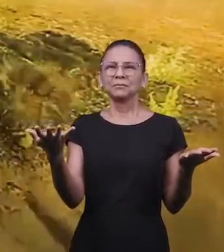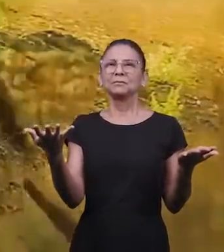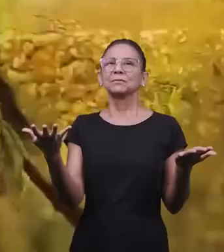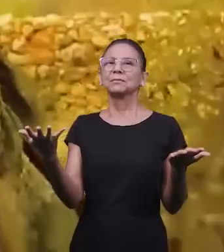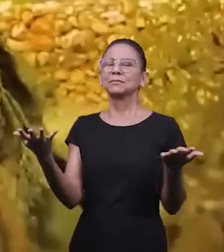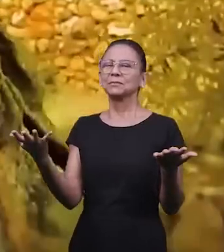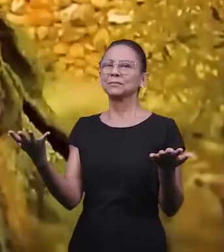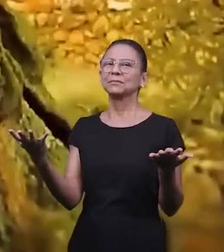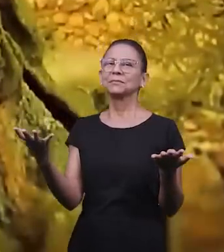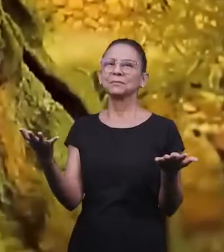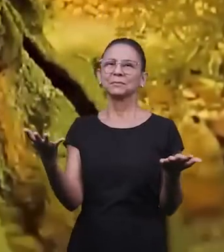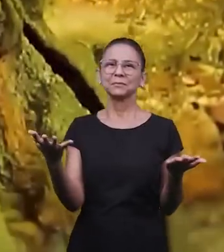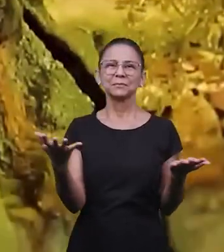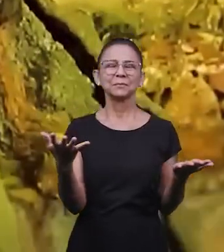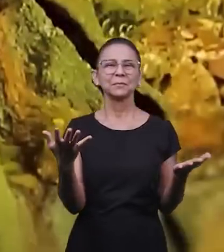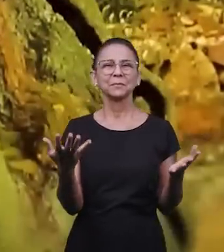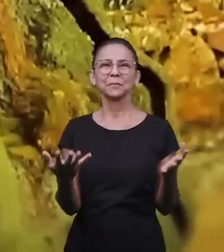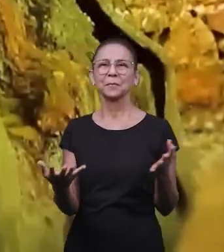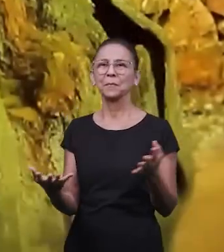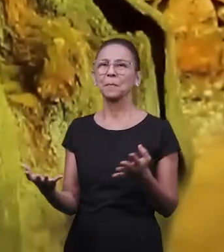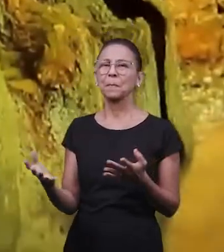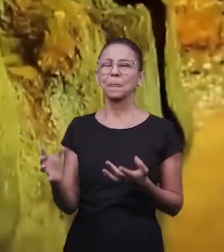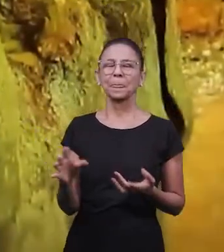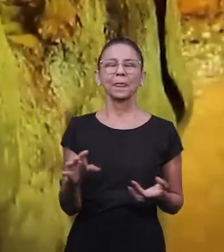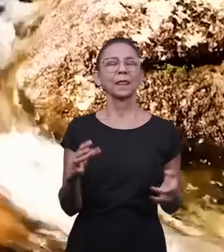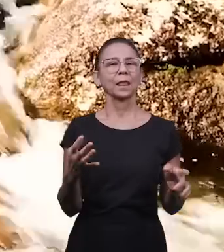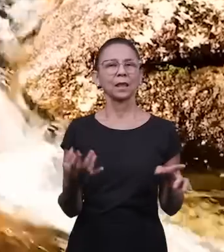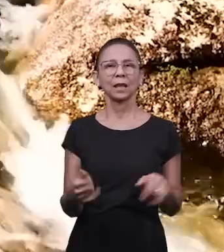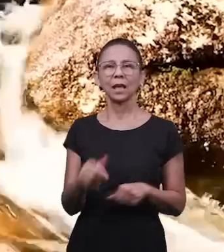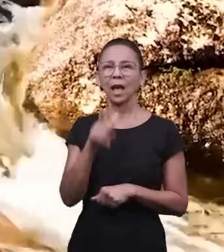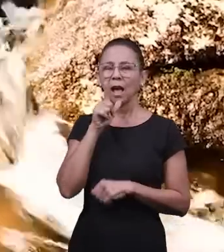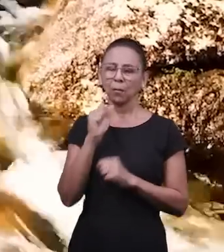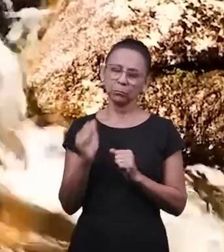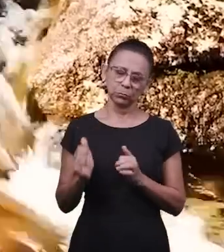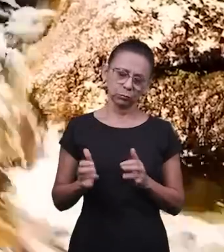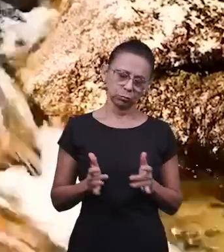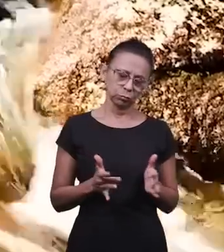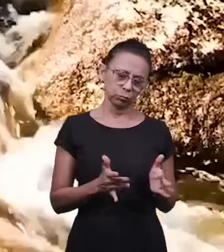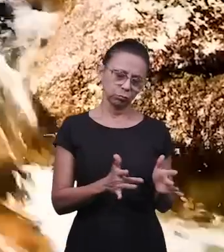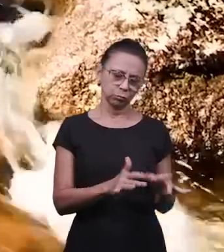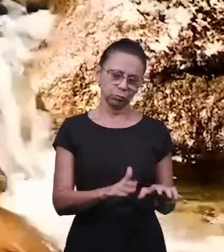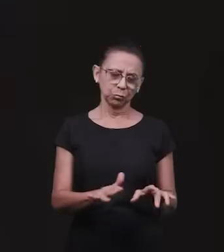amor no teu coração.